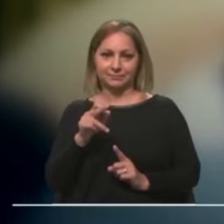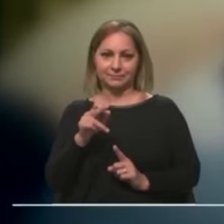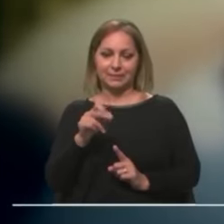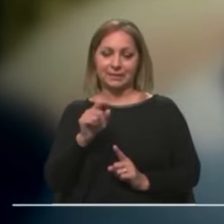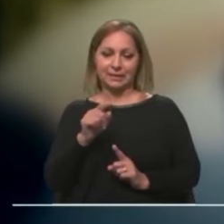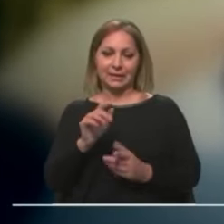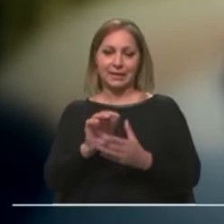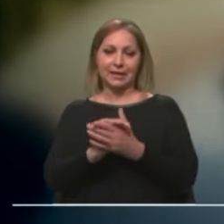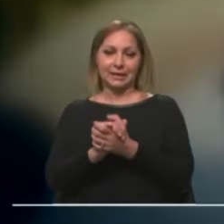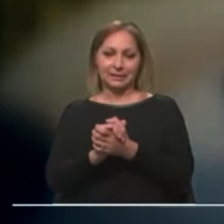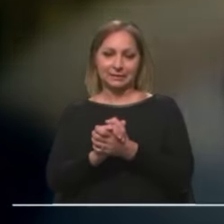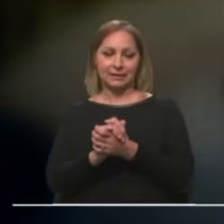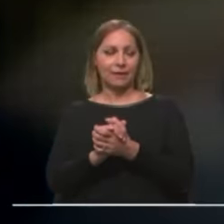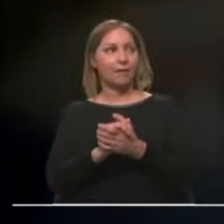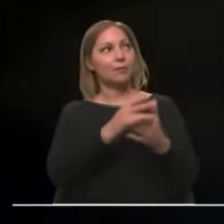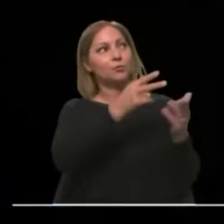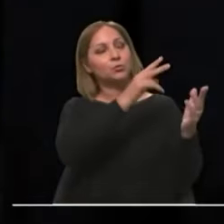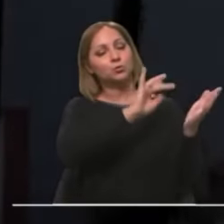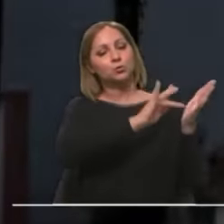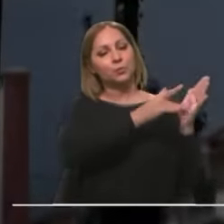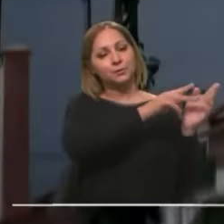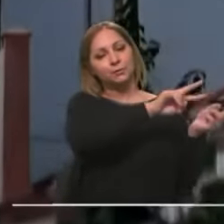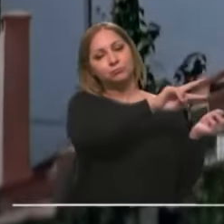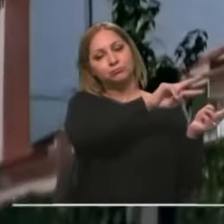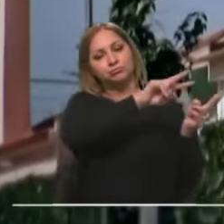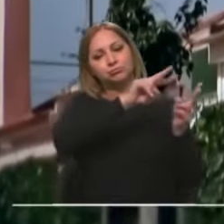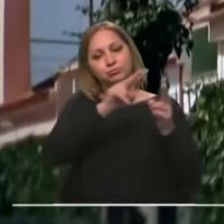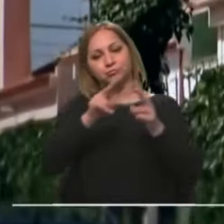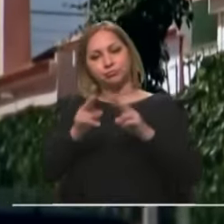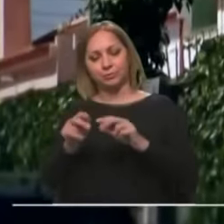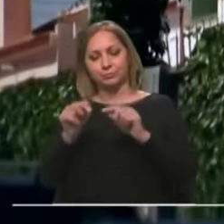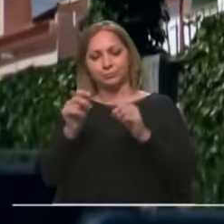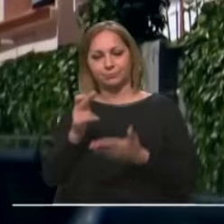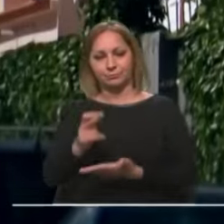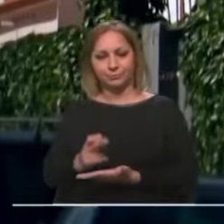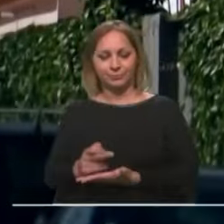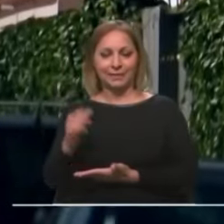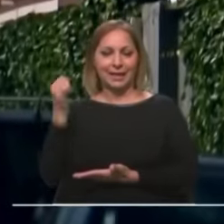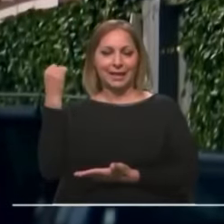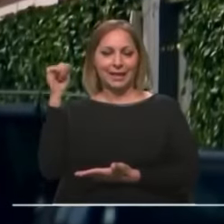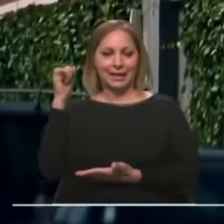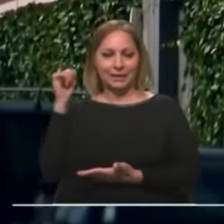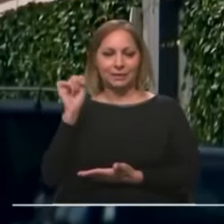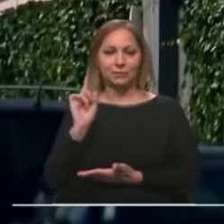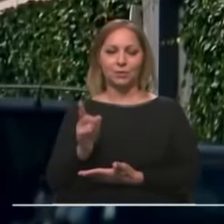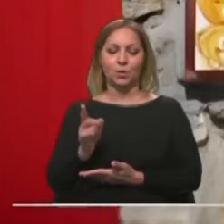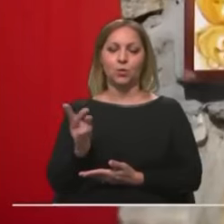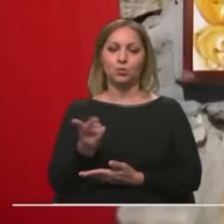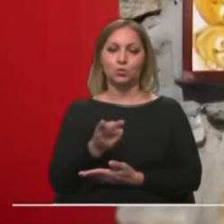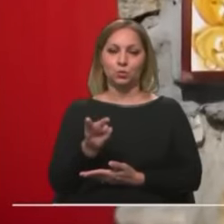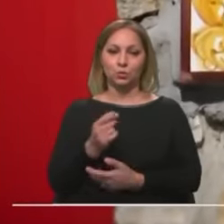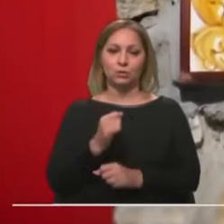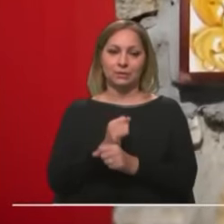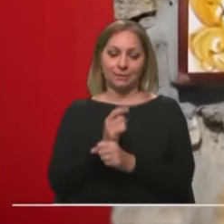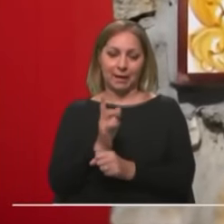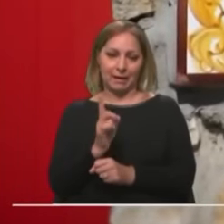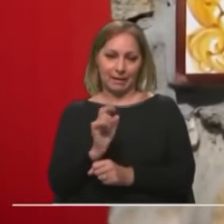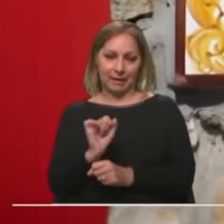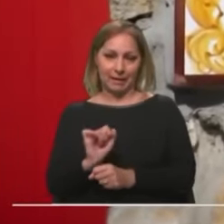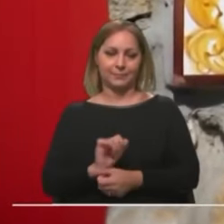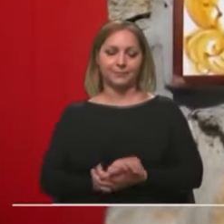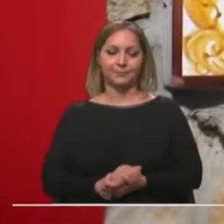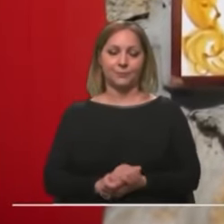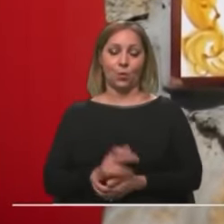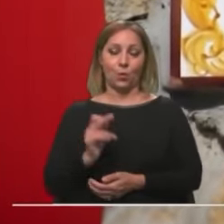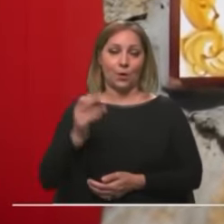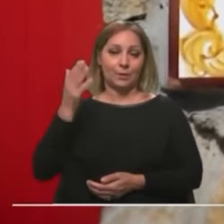o casal deixou para trás o Brasil atravessou o Oceano Atlântico e instalou-se em grândola onde ambos arranjaram trabalho